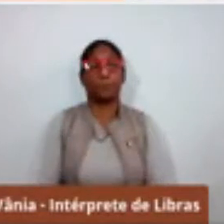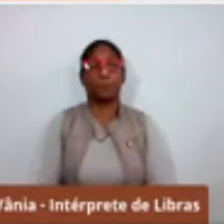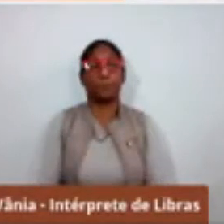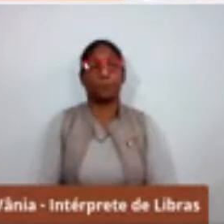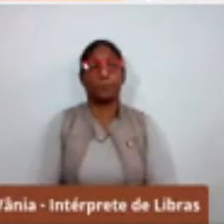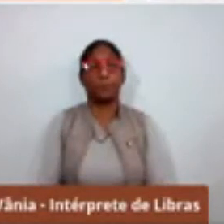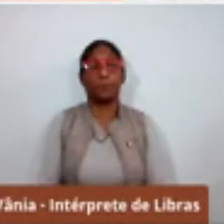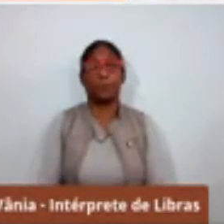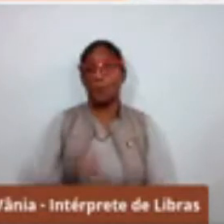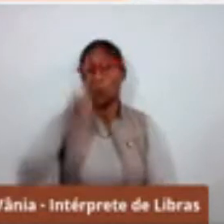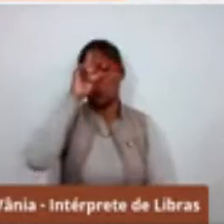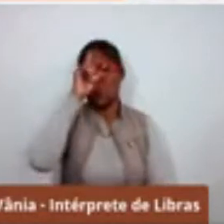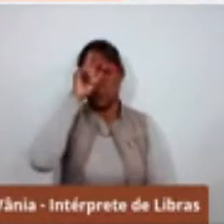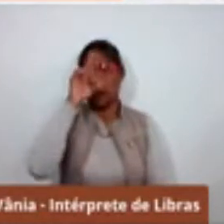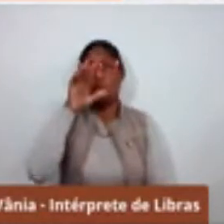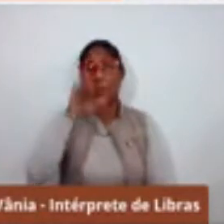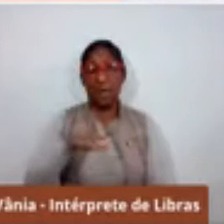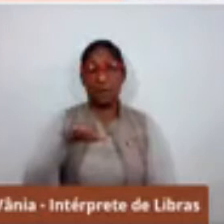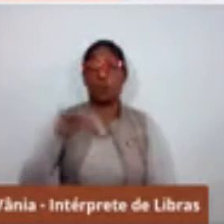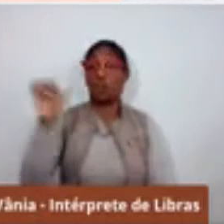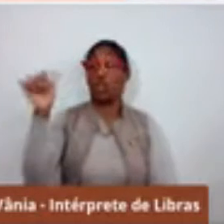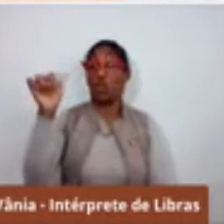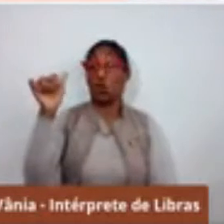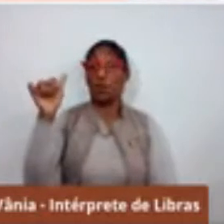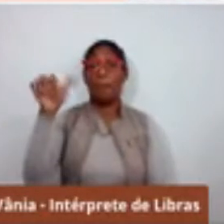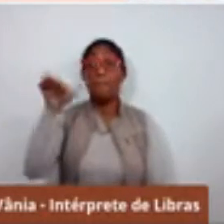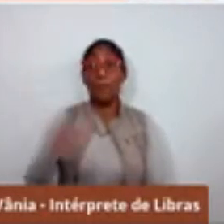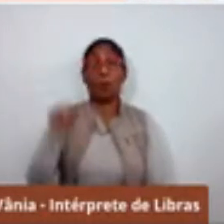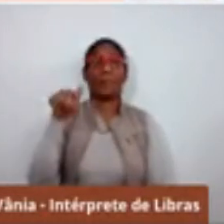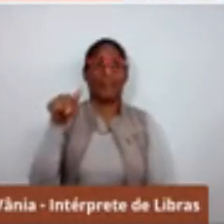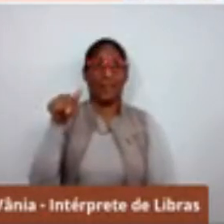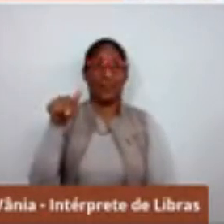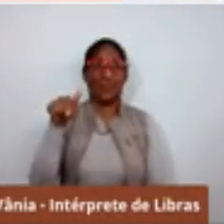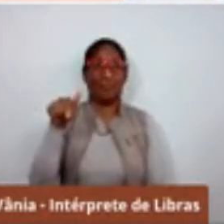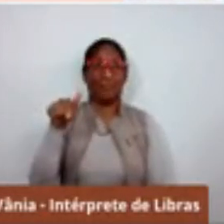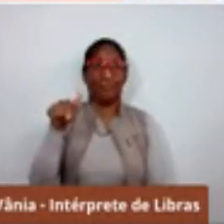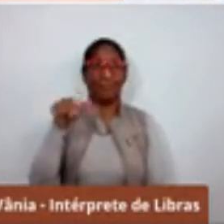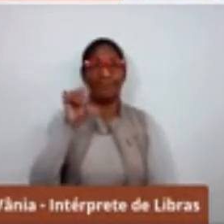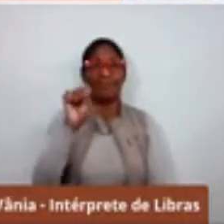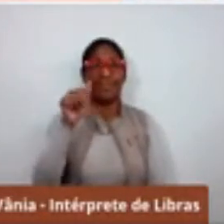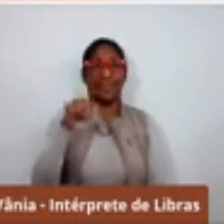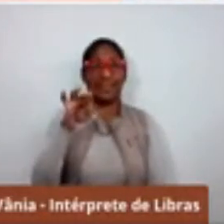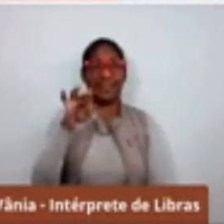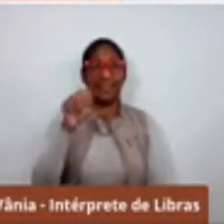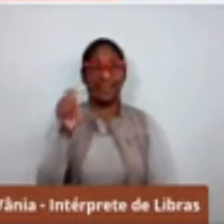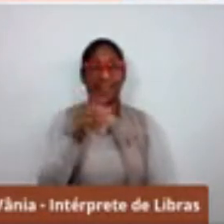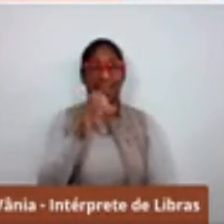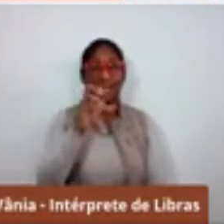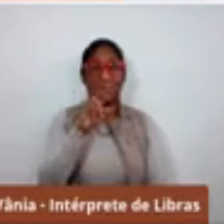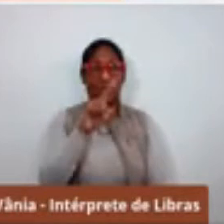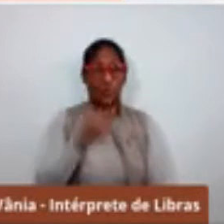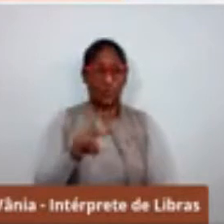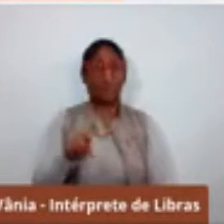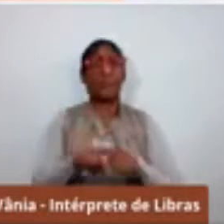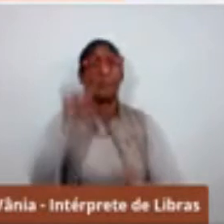menos hospitalizações, de 11 para 7 hospitalizações lá em Santa Cruz do Sul. Lajeado